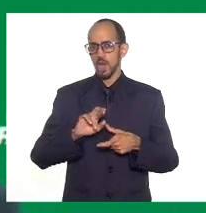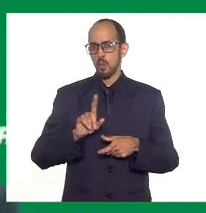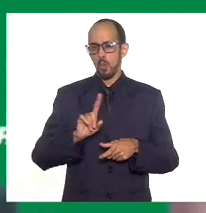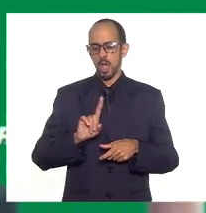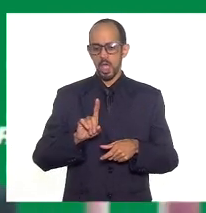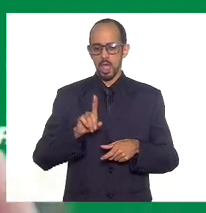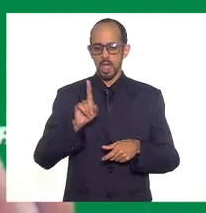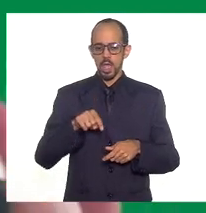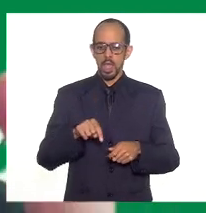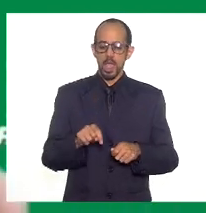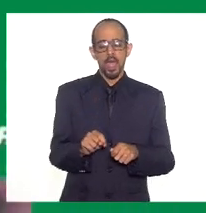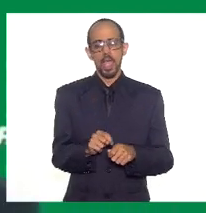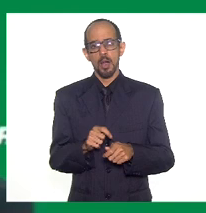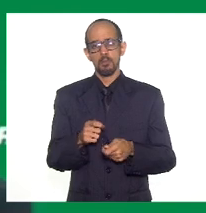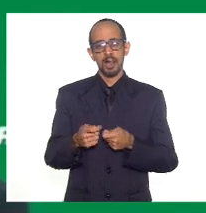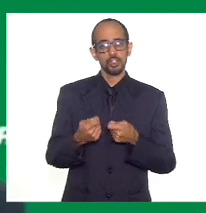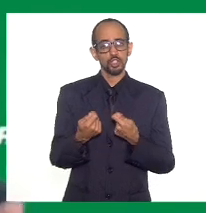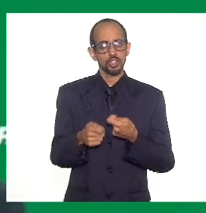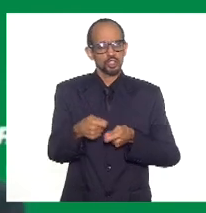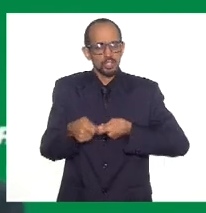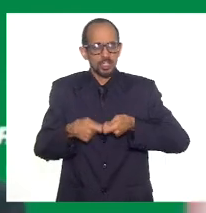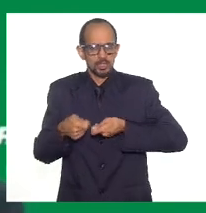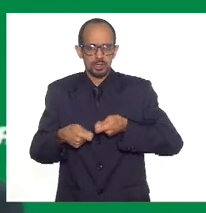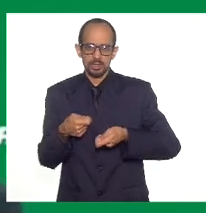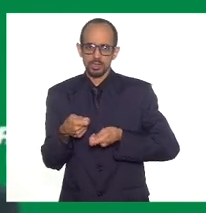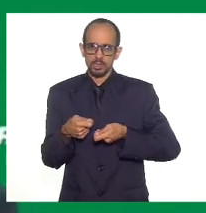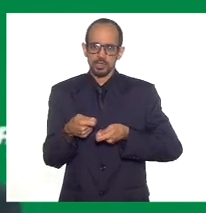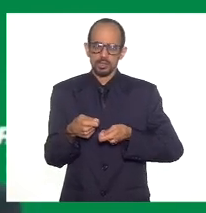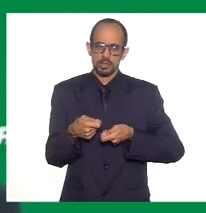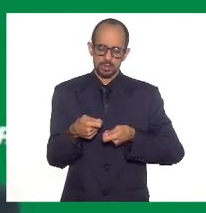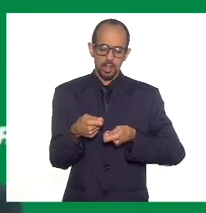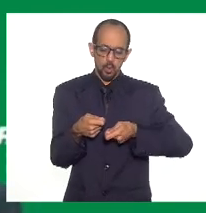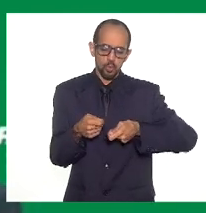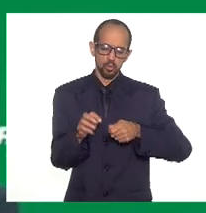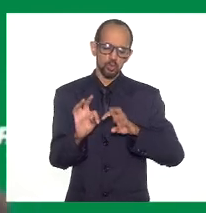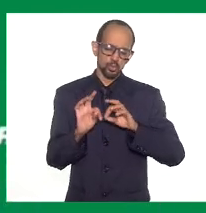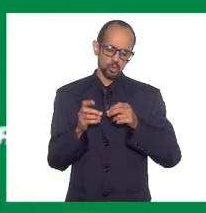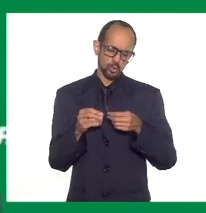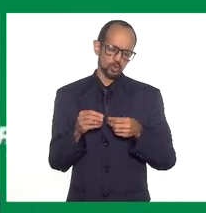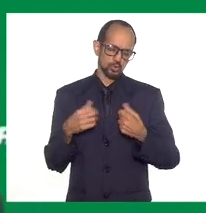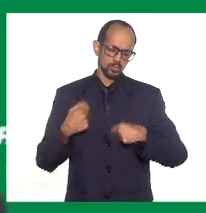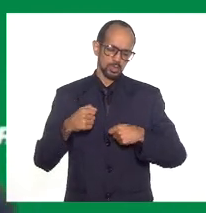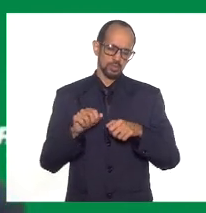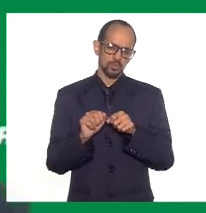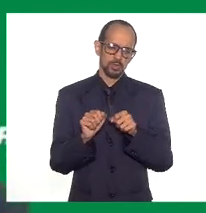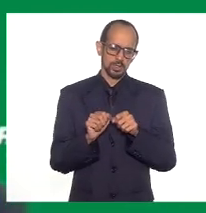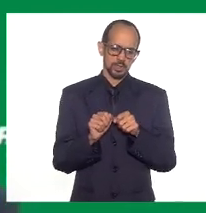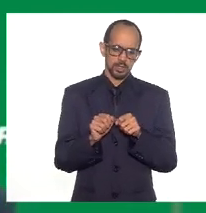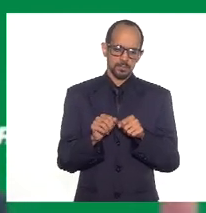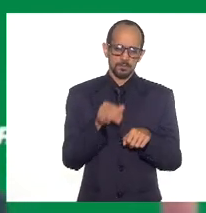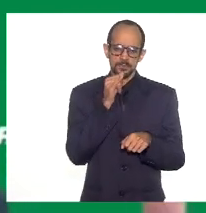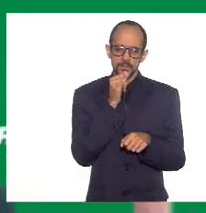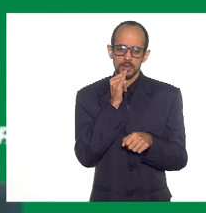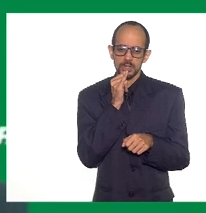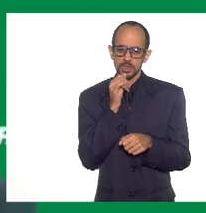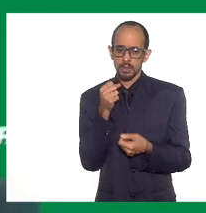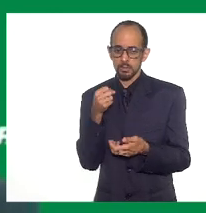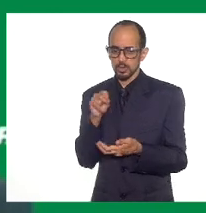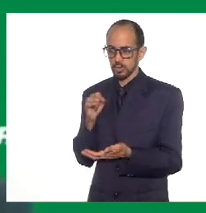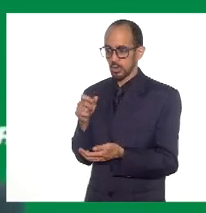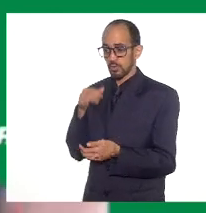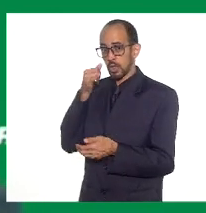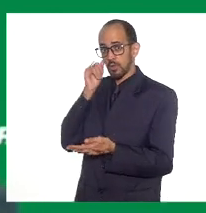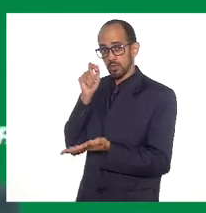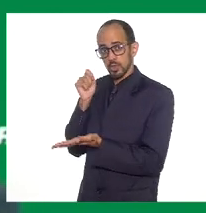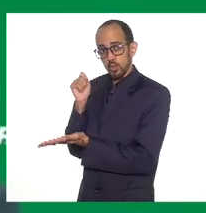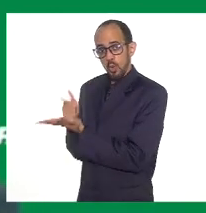ativa de portfólio. Não só as empresas, mas todas as pessoas fazem, né? Eu vendo um carro para dar entrada num apartamento. Isso não é